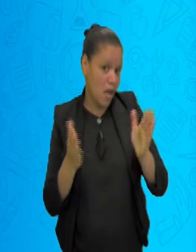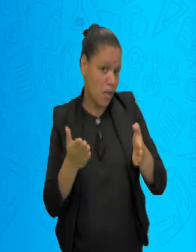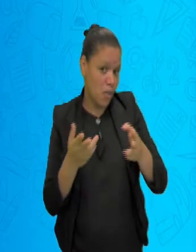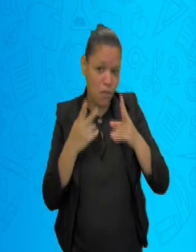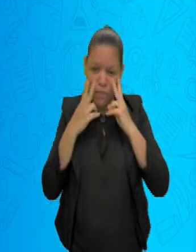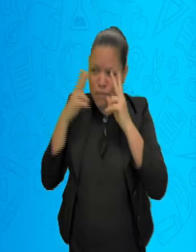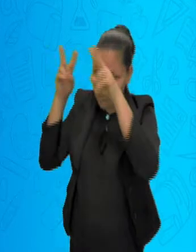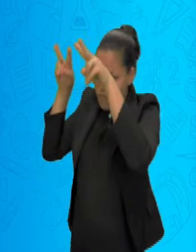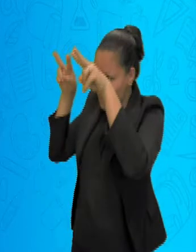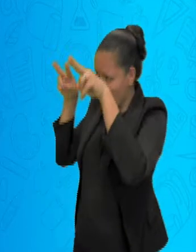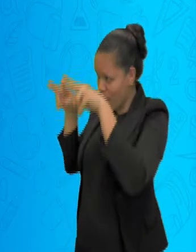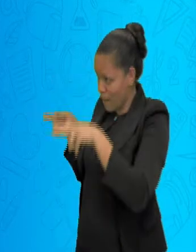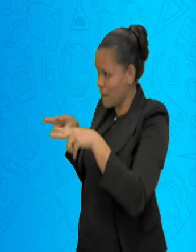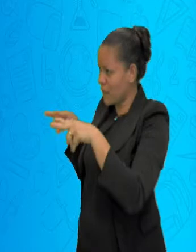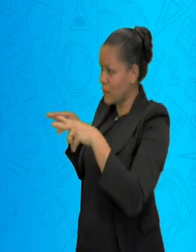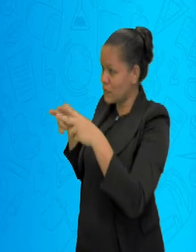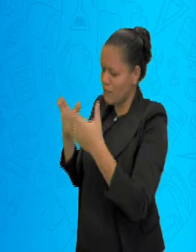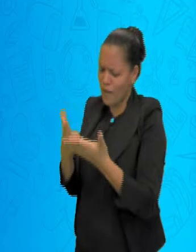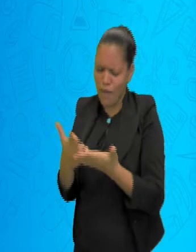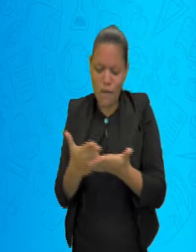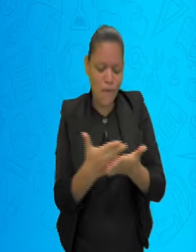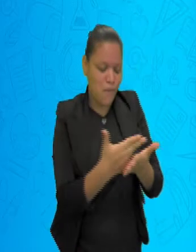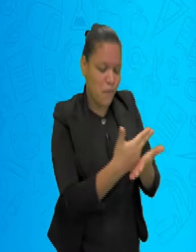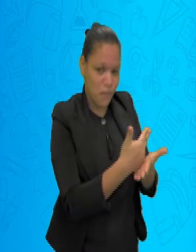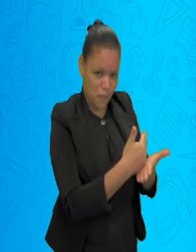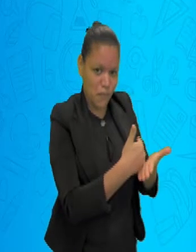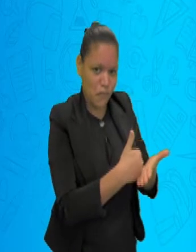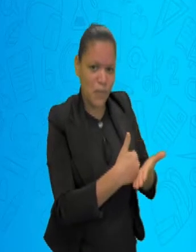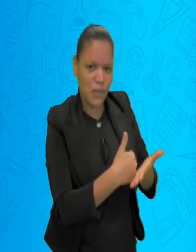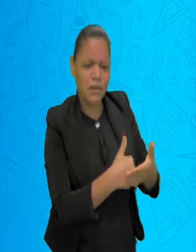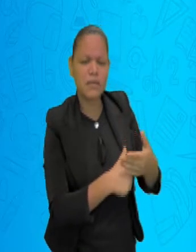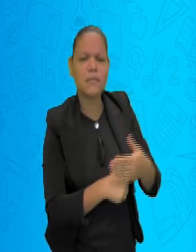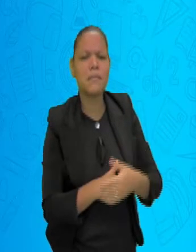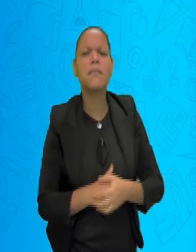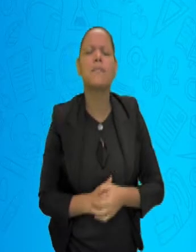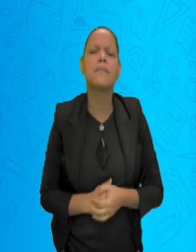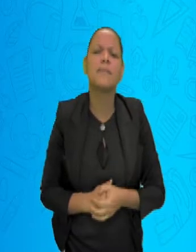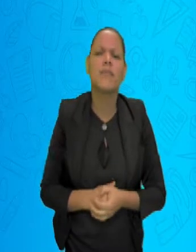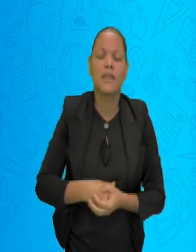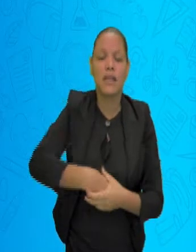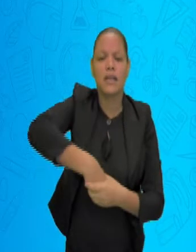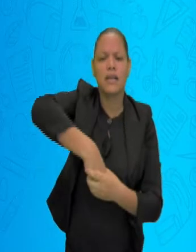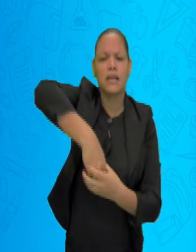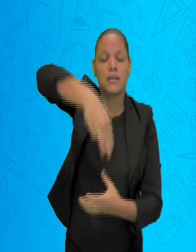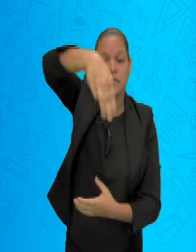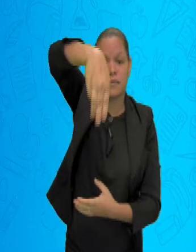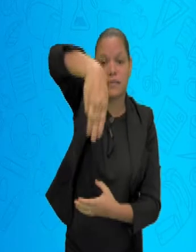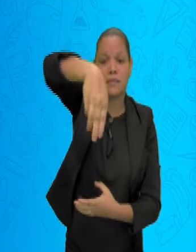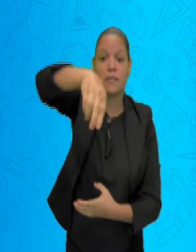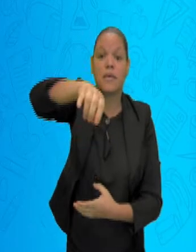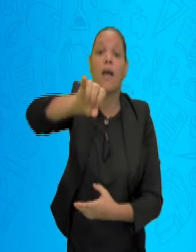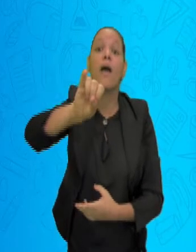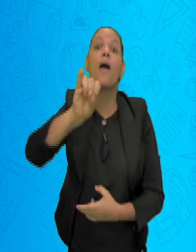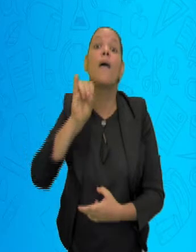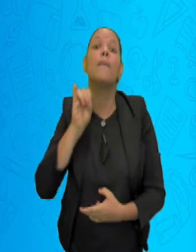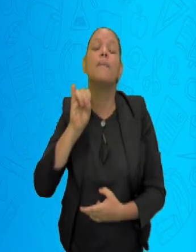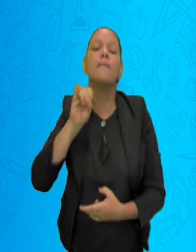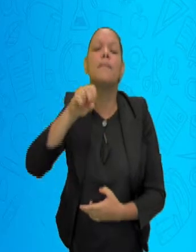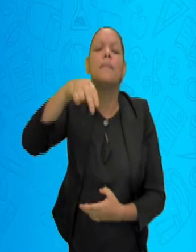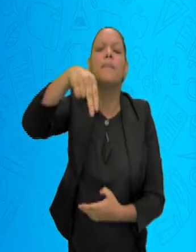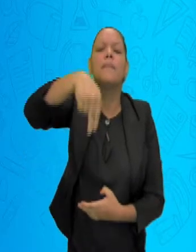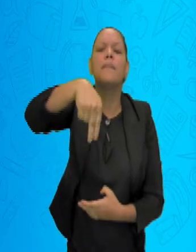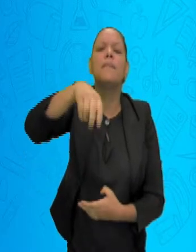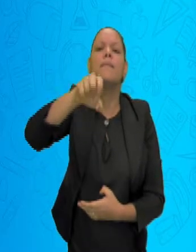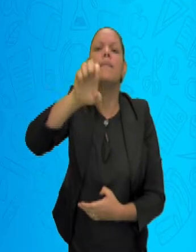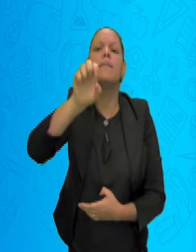imagem. Aqui em Governador Valadares, nós temos, a nossa cidade é cortada pelas vias ferroviárias, de